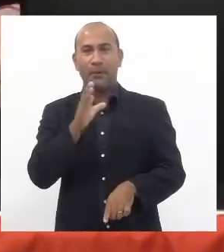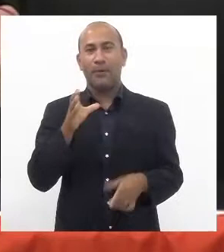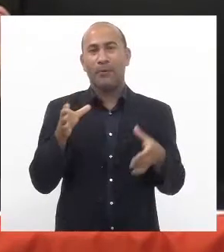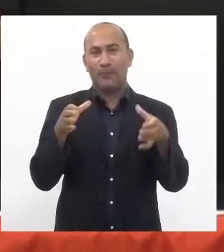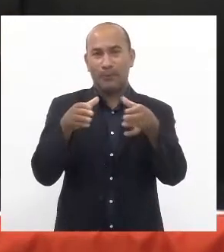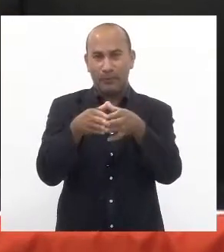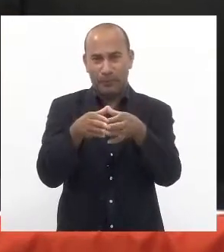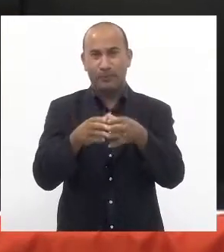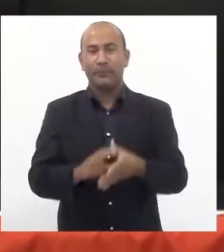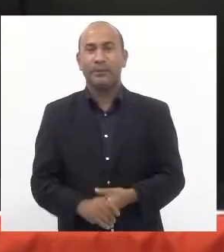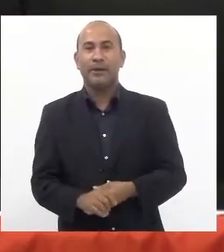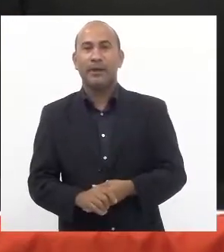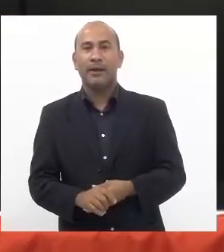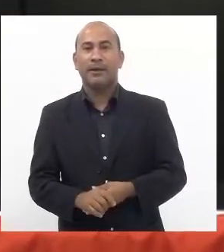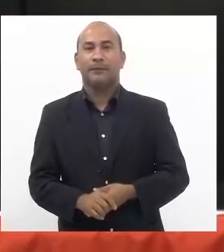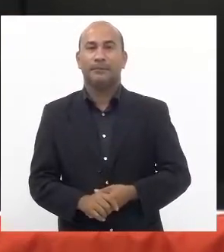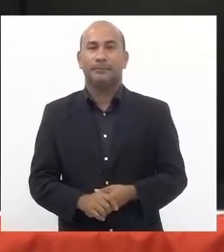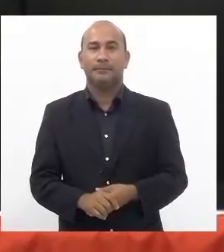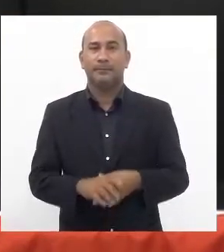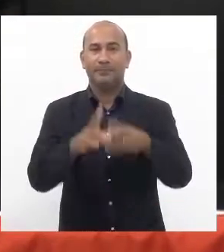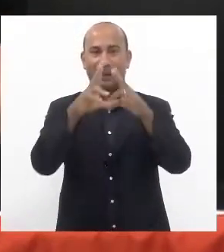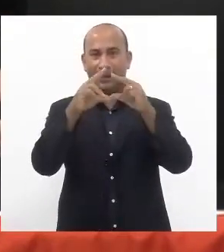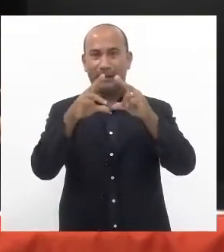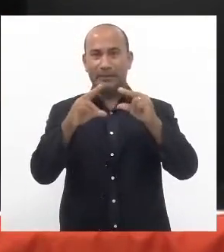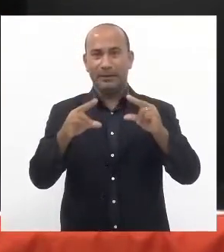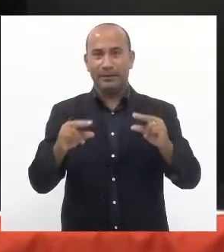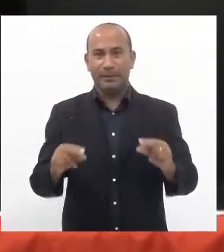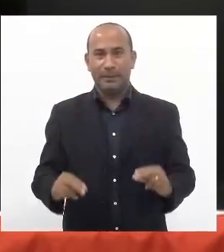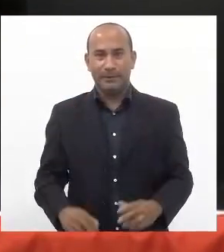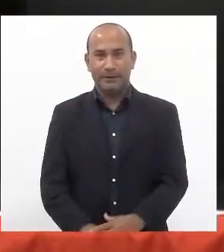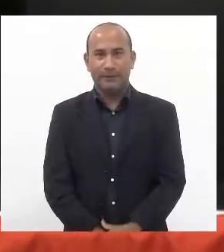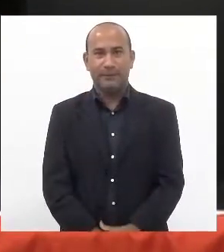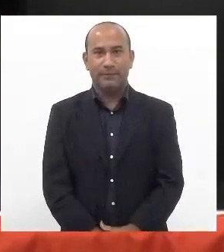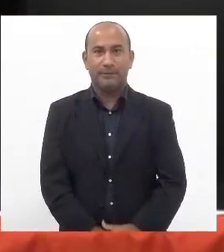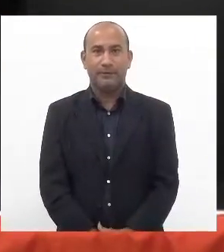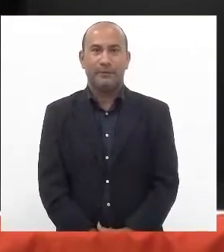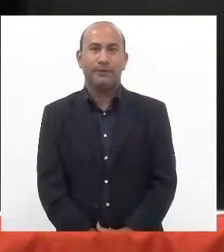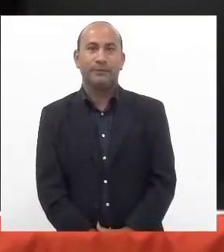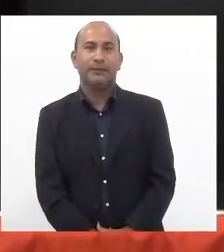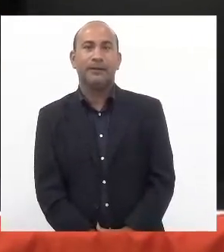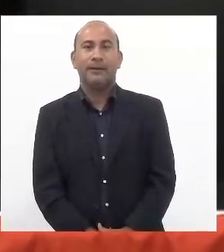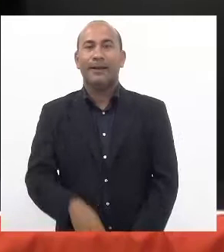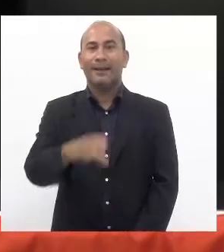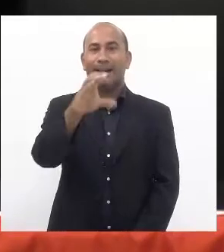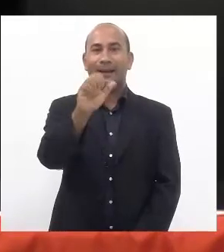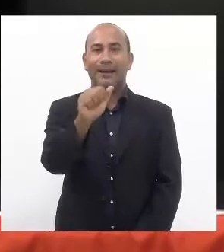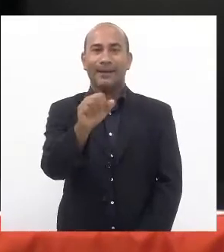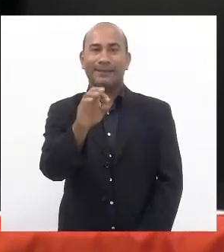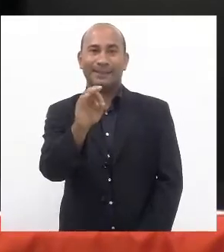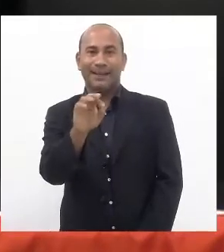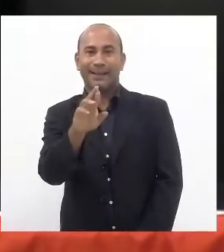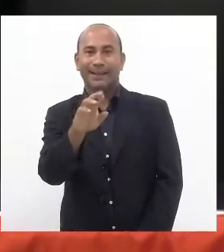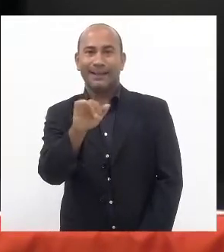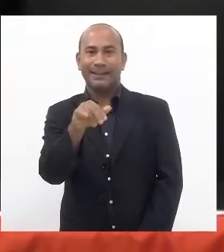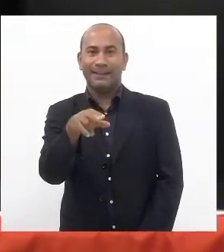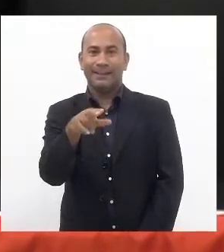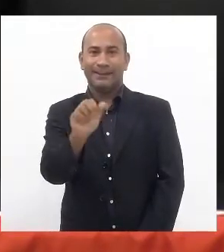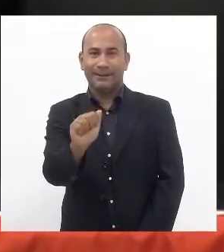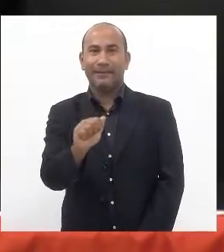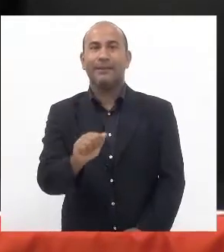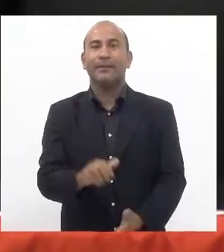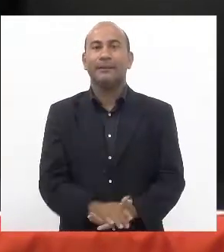Maiolino, conselheira da Liga Libanesa, da Catarina Zuef, esposa do cônsul da